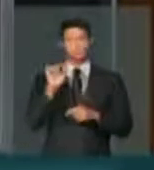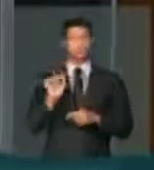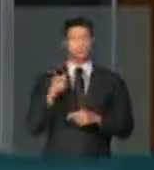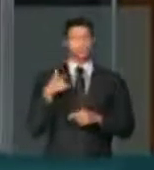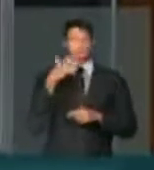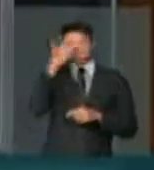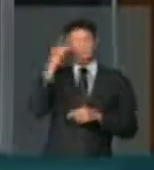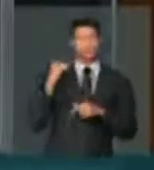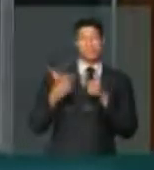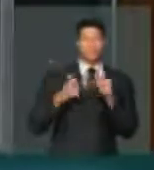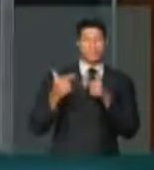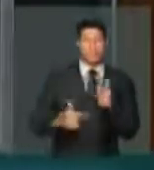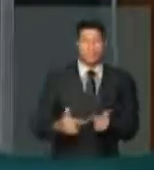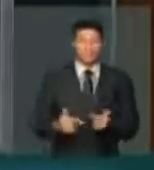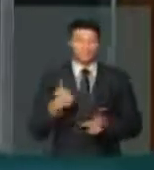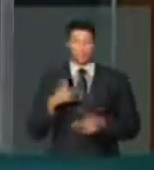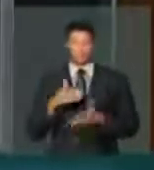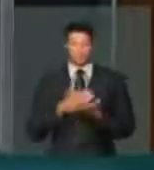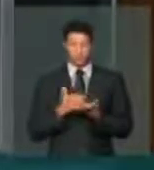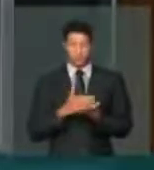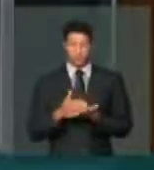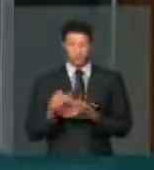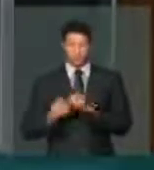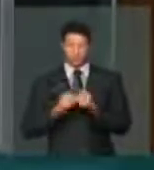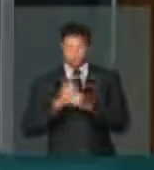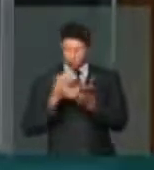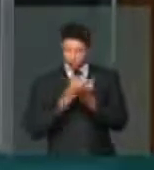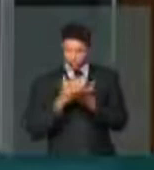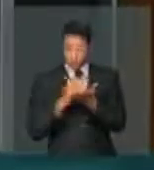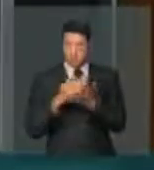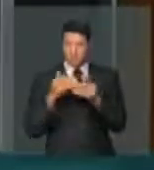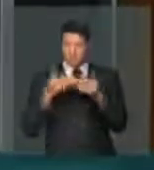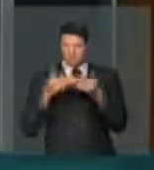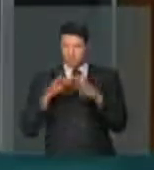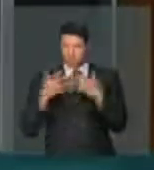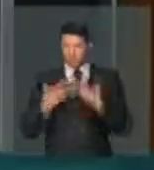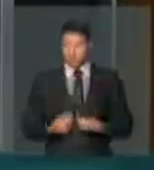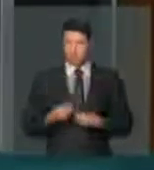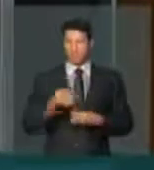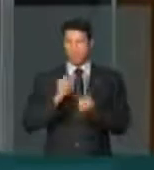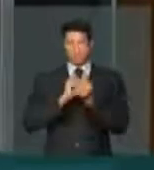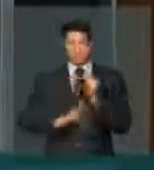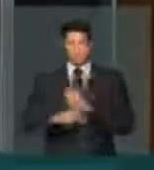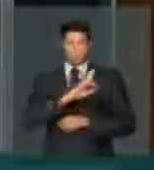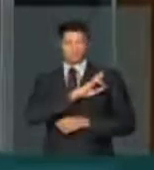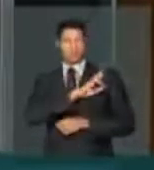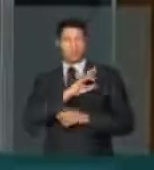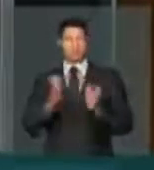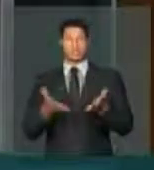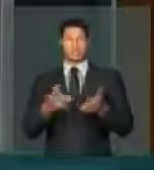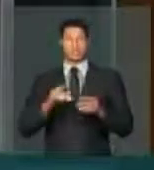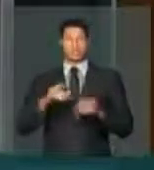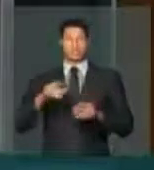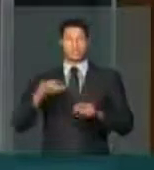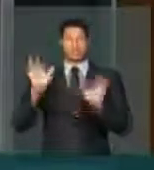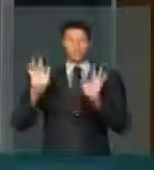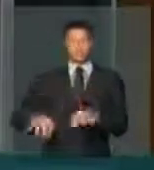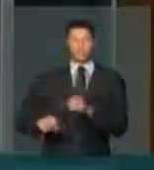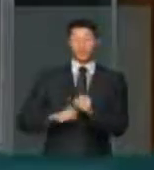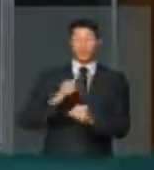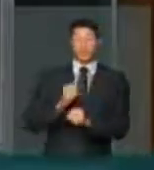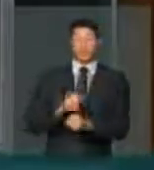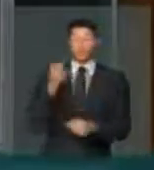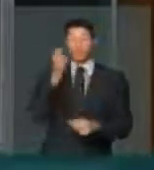que um trabalhador, no início do ano, abre mão da sua atividade para no final do